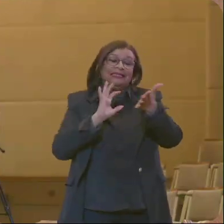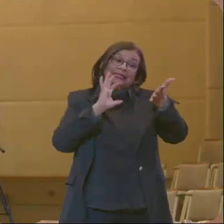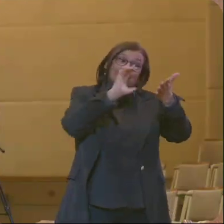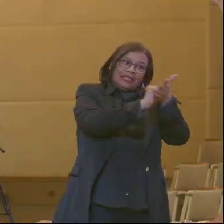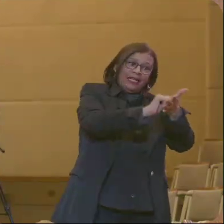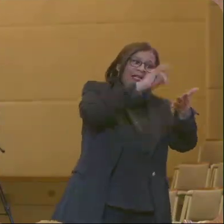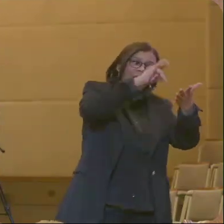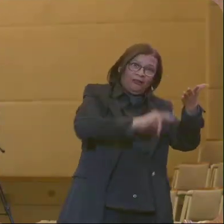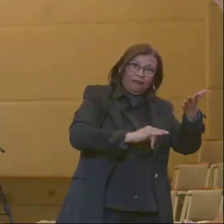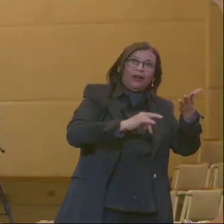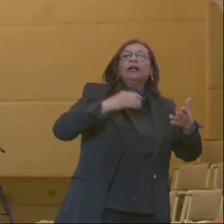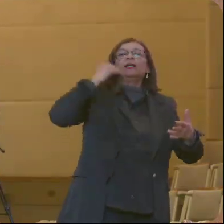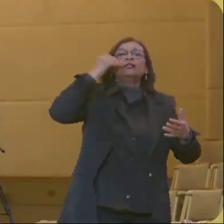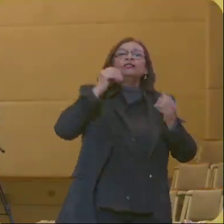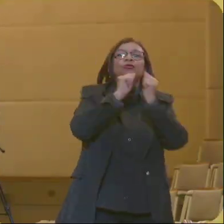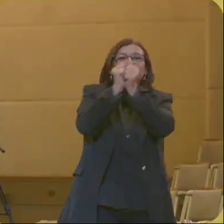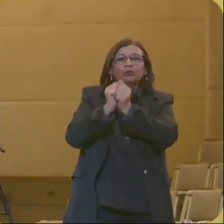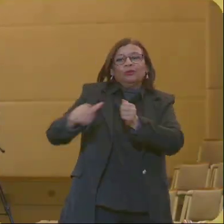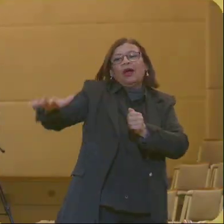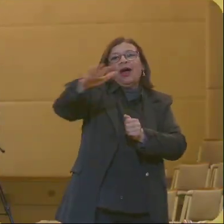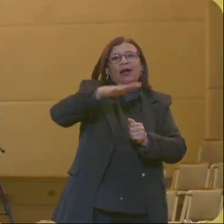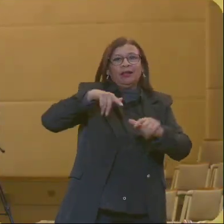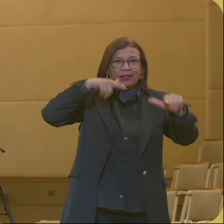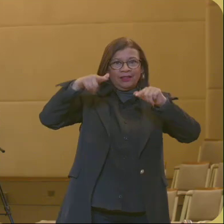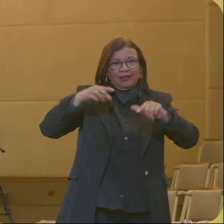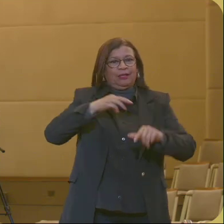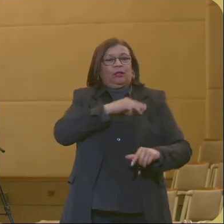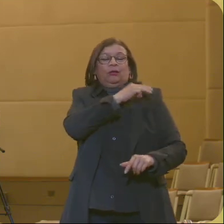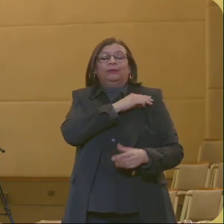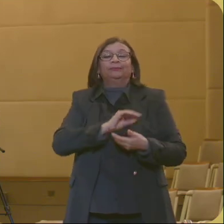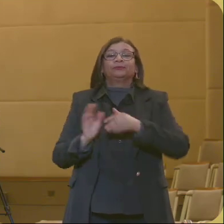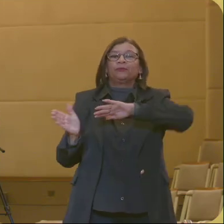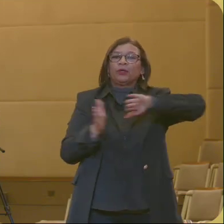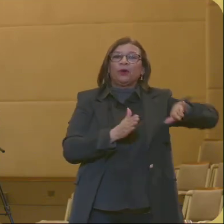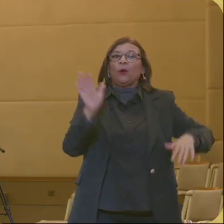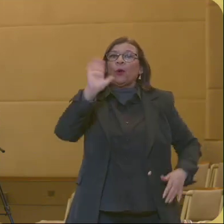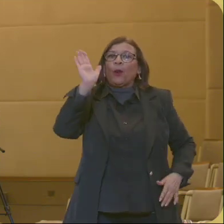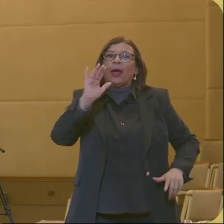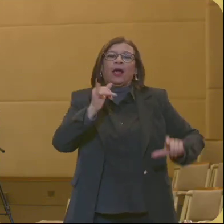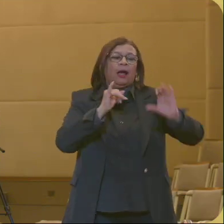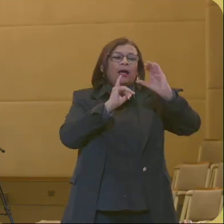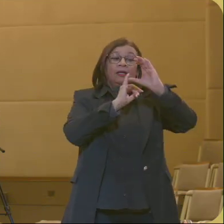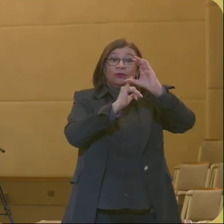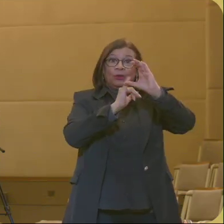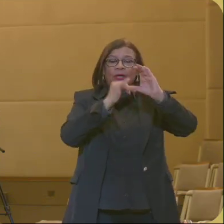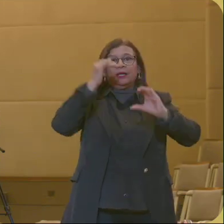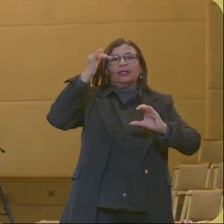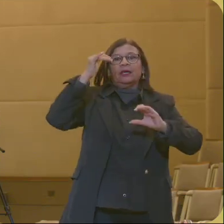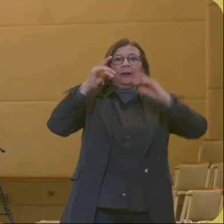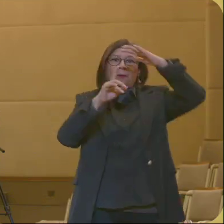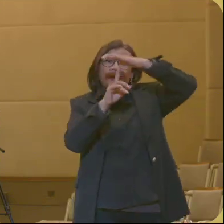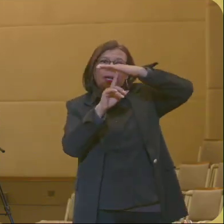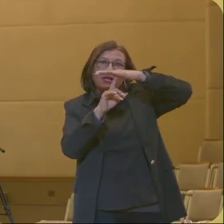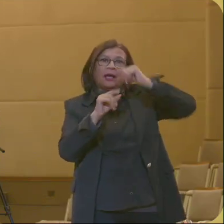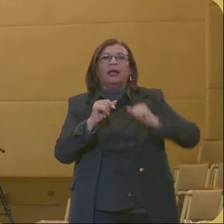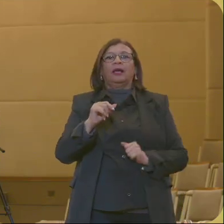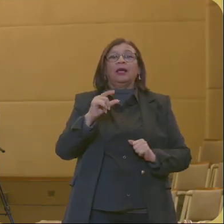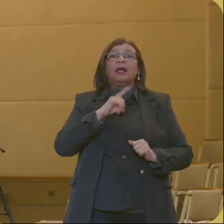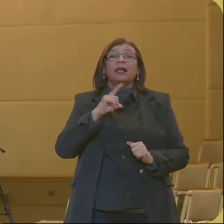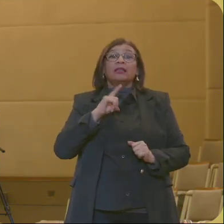dessa iniciativa aqui com a nossa área de missões. Olá! Cristolândia Paraná tem suas